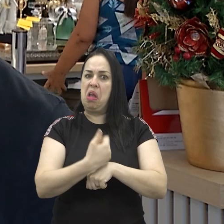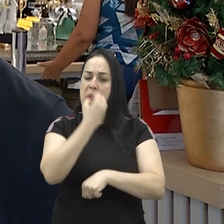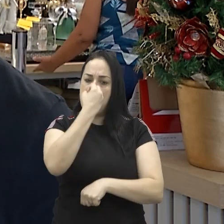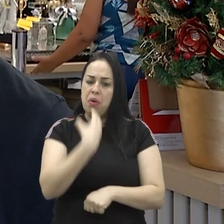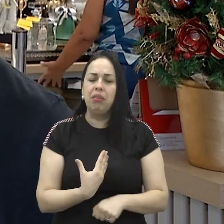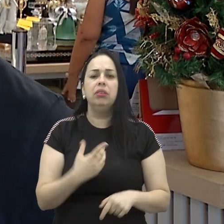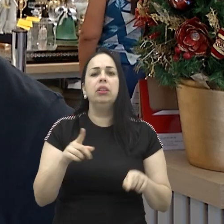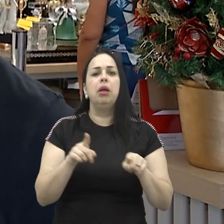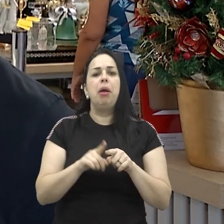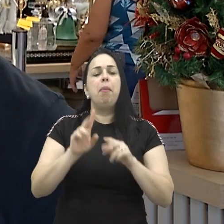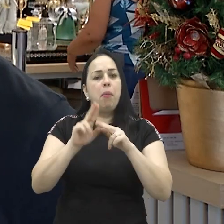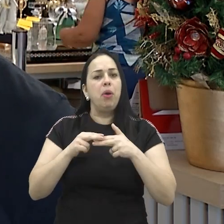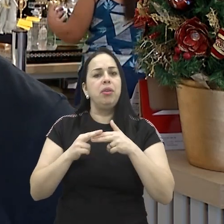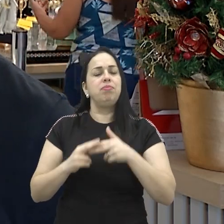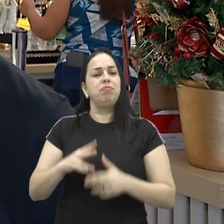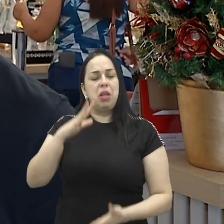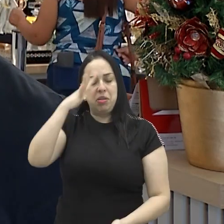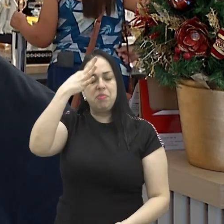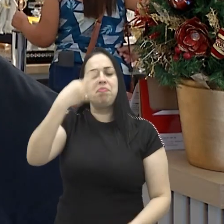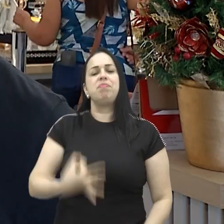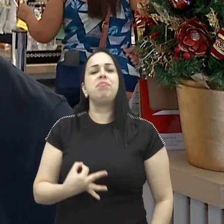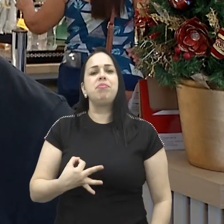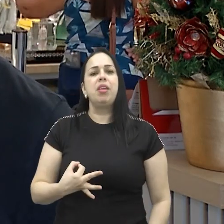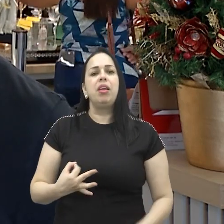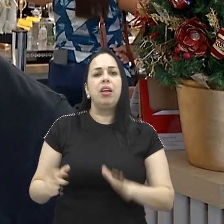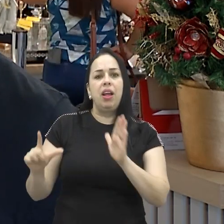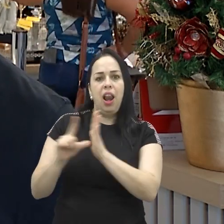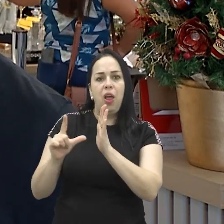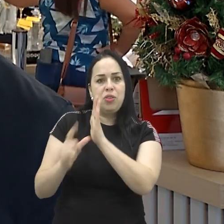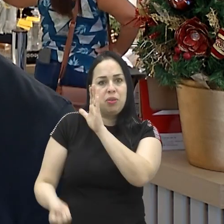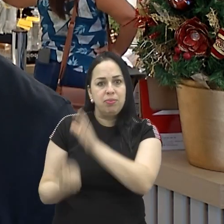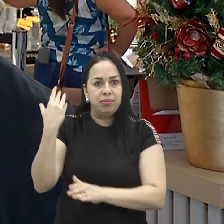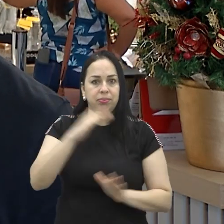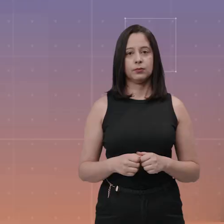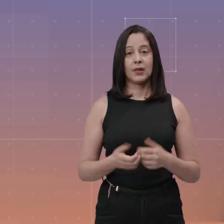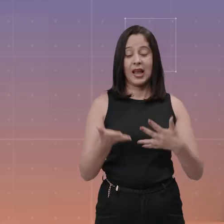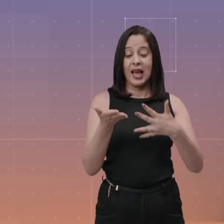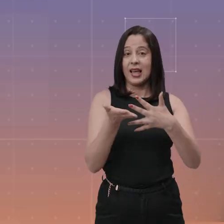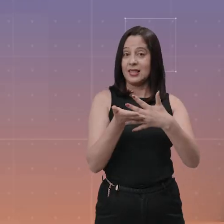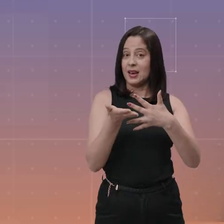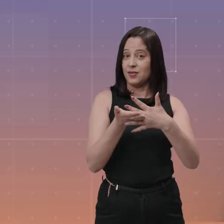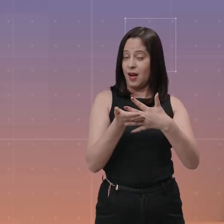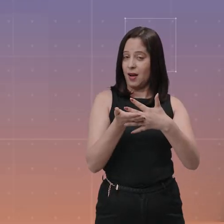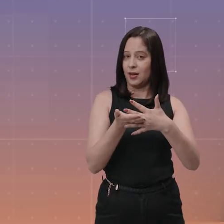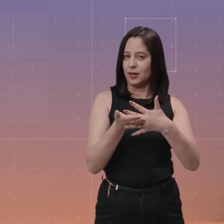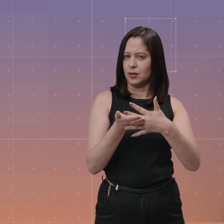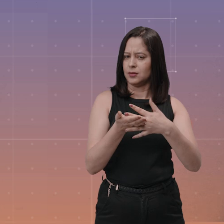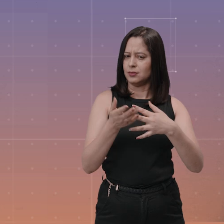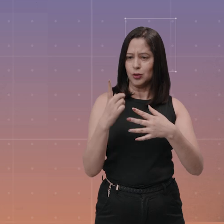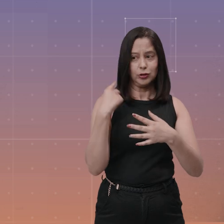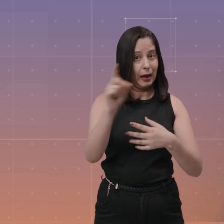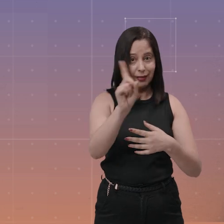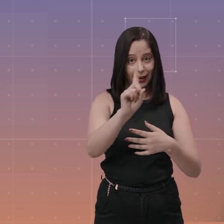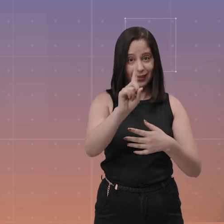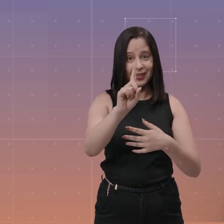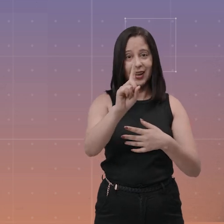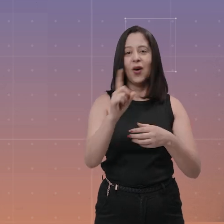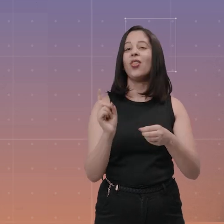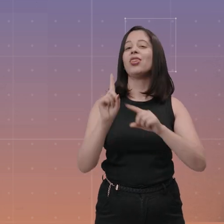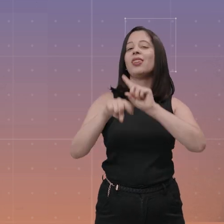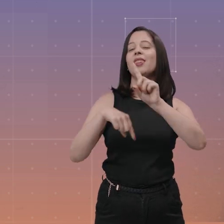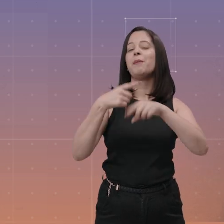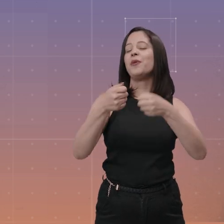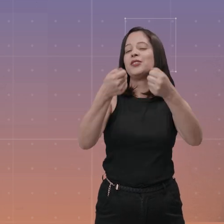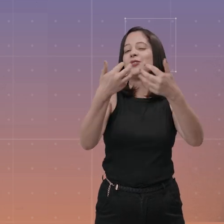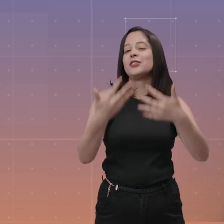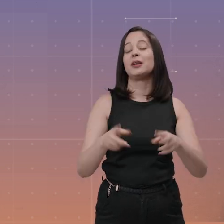de outras regiões. Então foi muito assertivo montar a loja aqui. Hora do intervalo, mas continua por aqui.